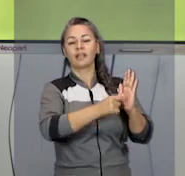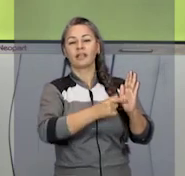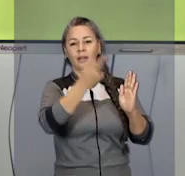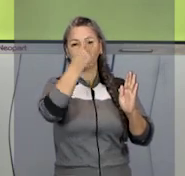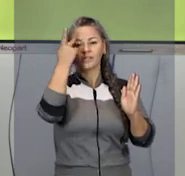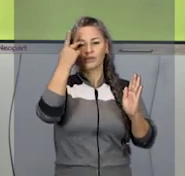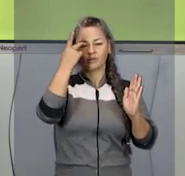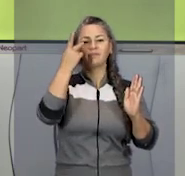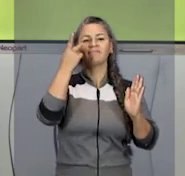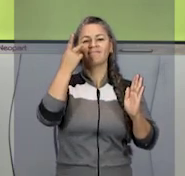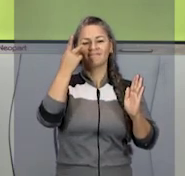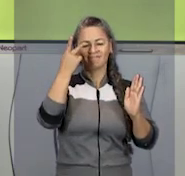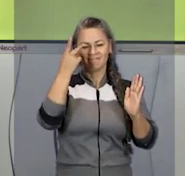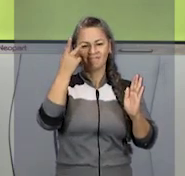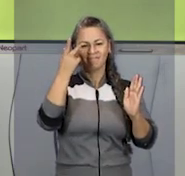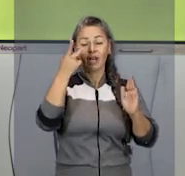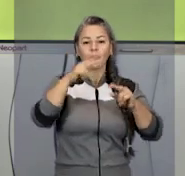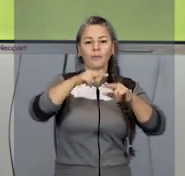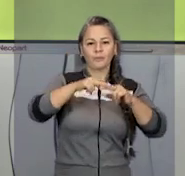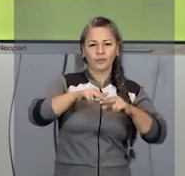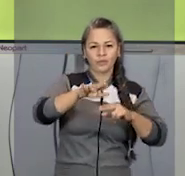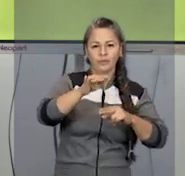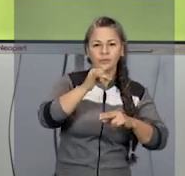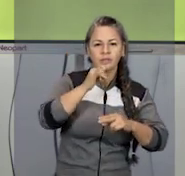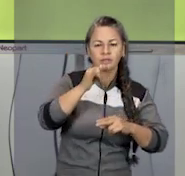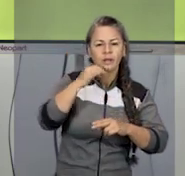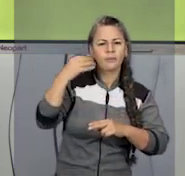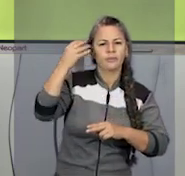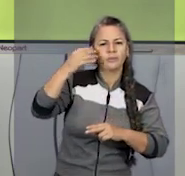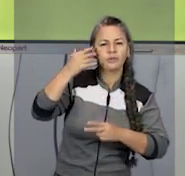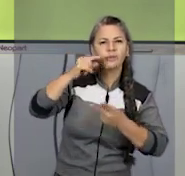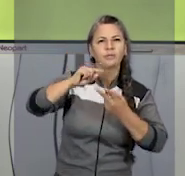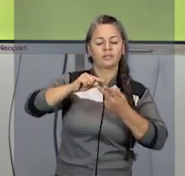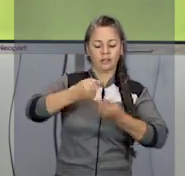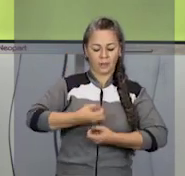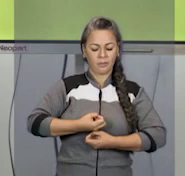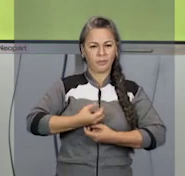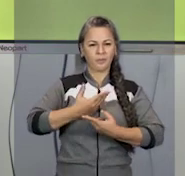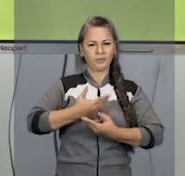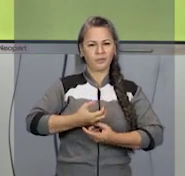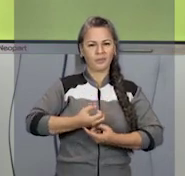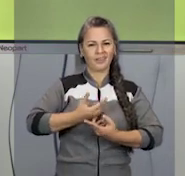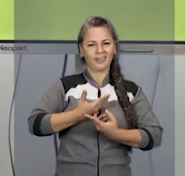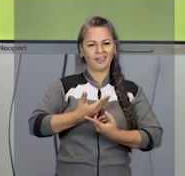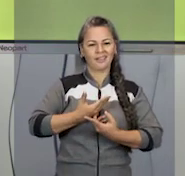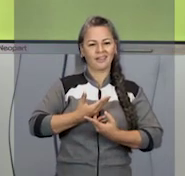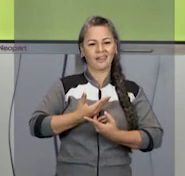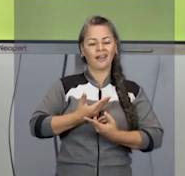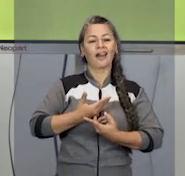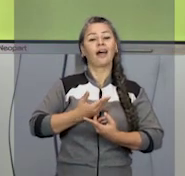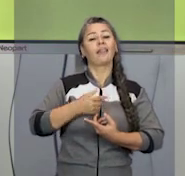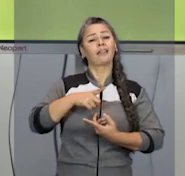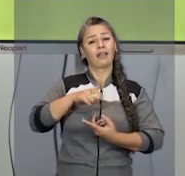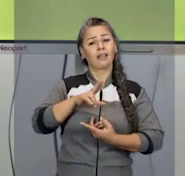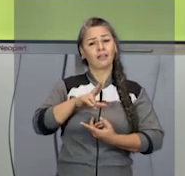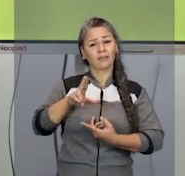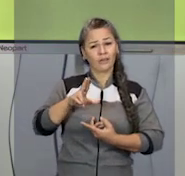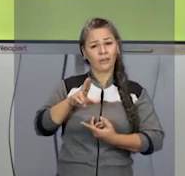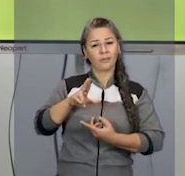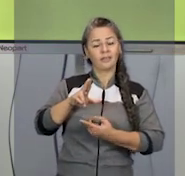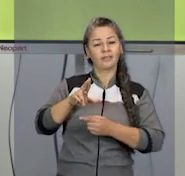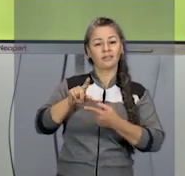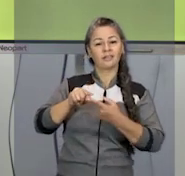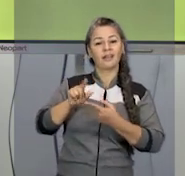voz que aparece nas canções, nos poemas, a gente chama de eu lírico ou